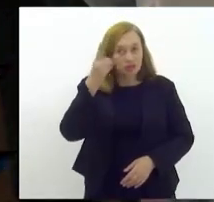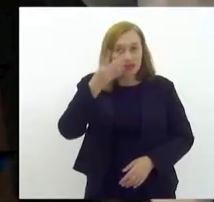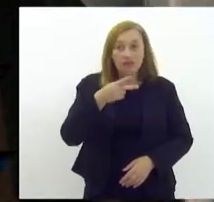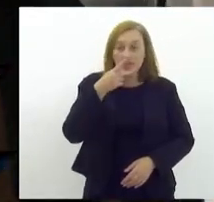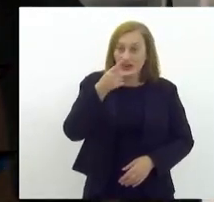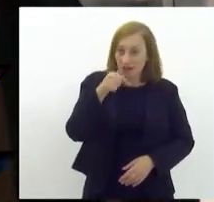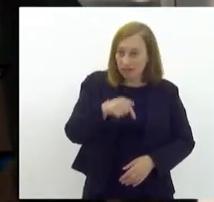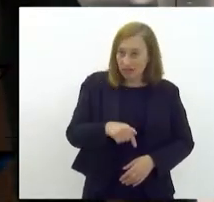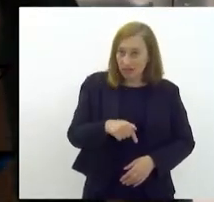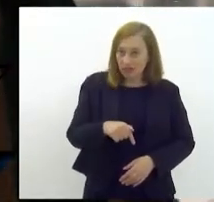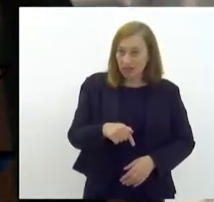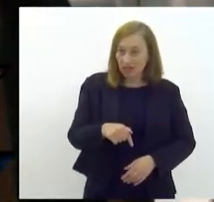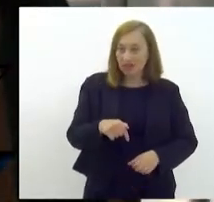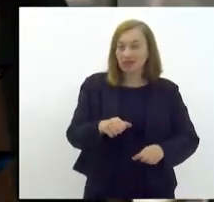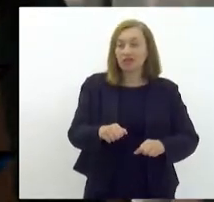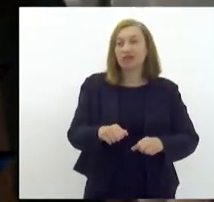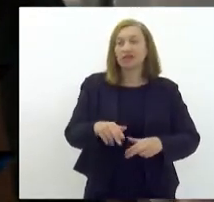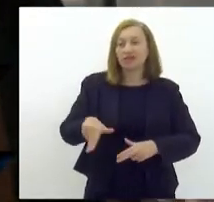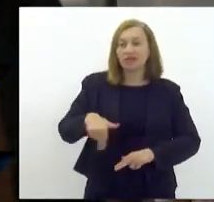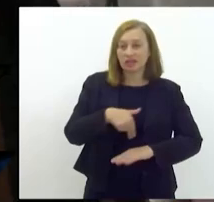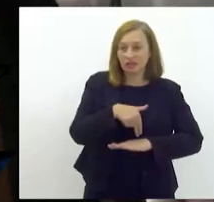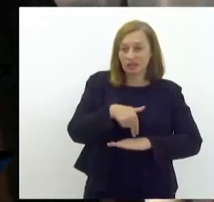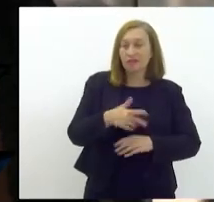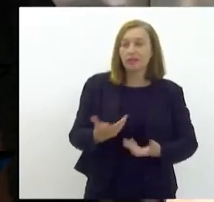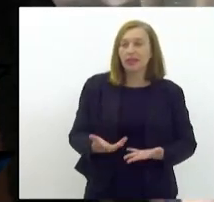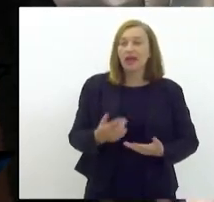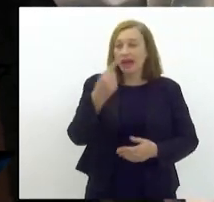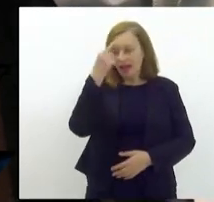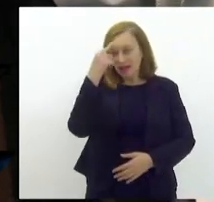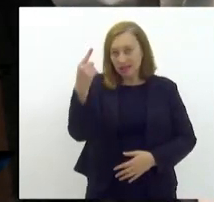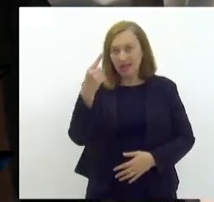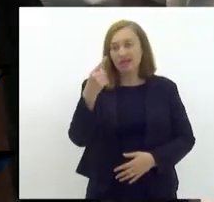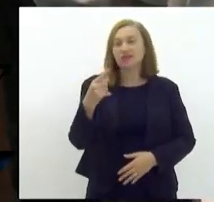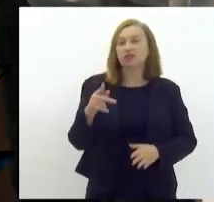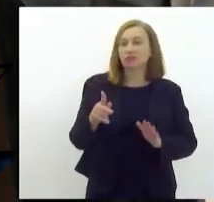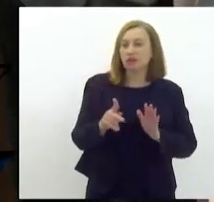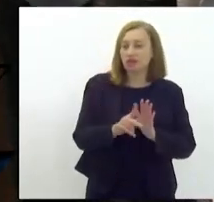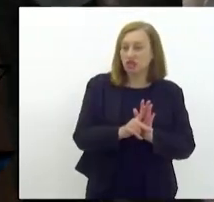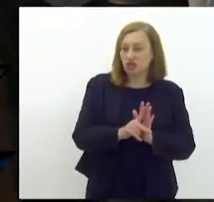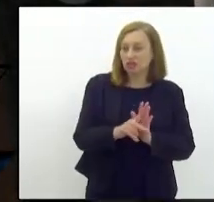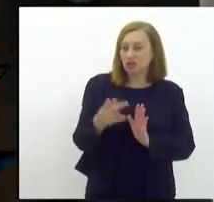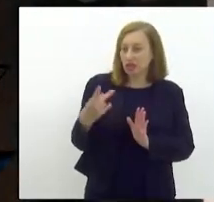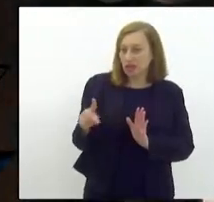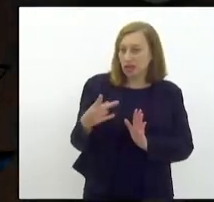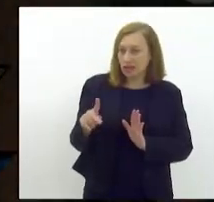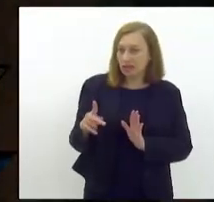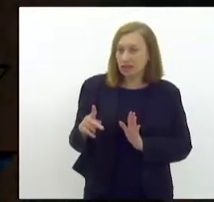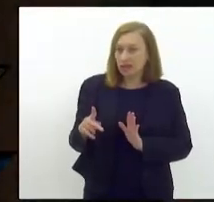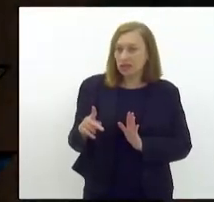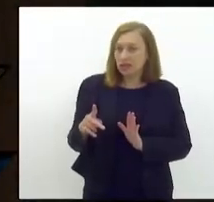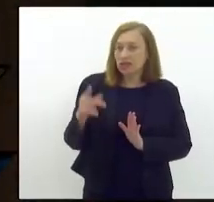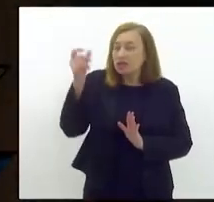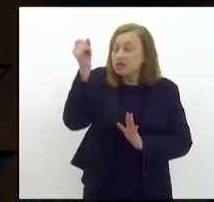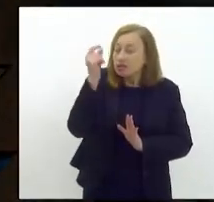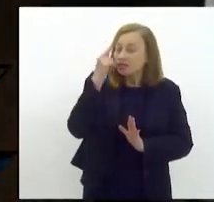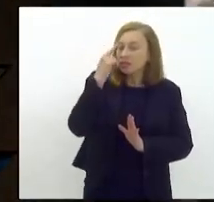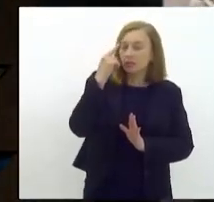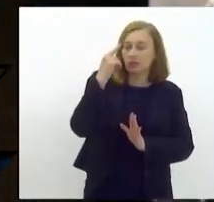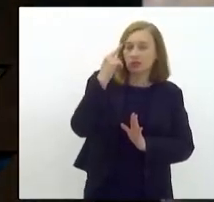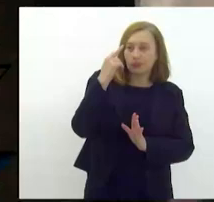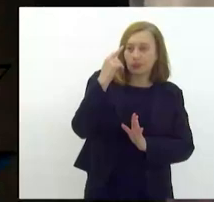Tribuna que a ideia que ele teve o projeto Na verdade ele se inspirou em alguém